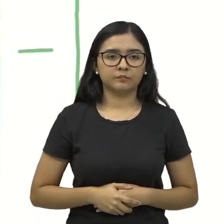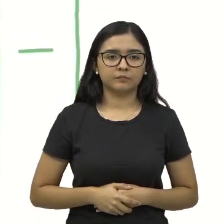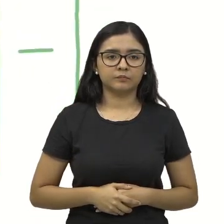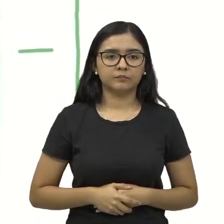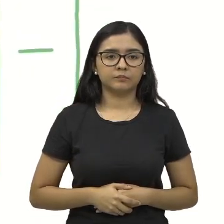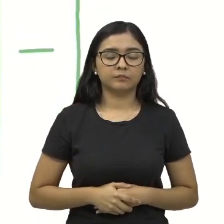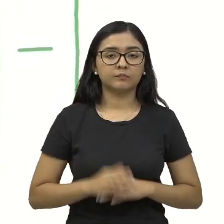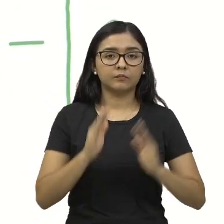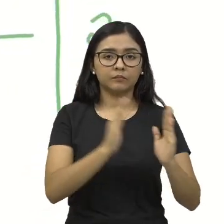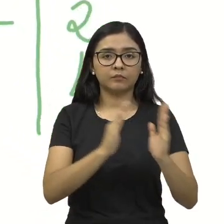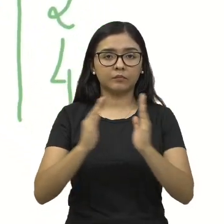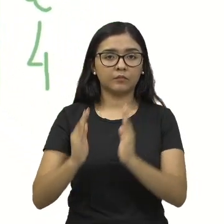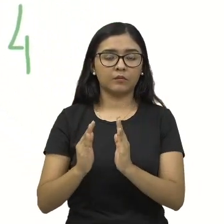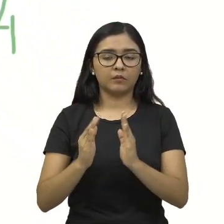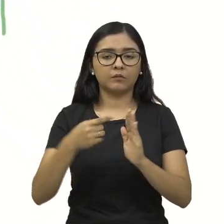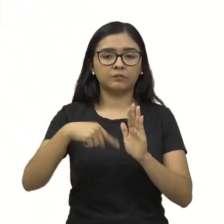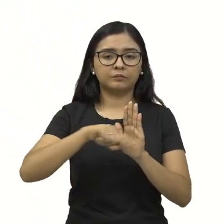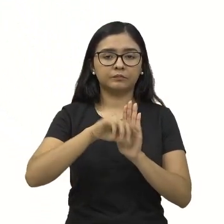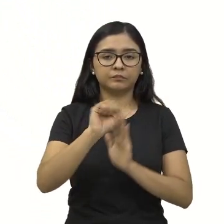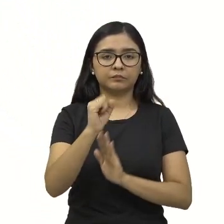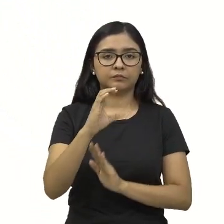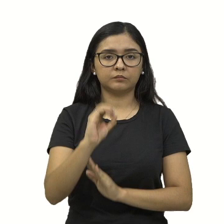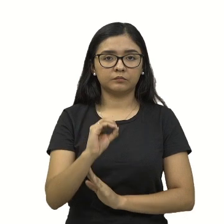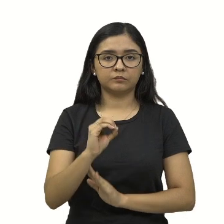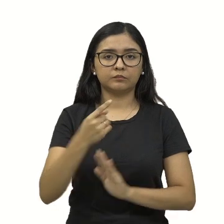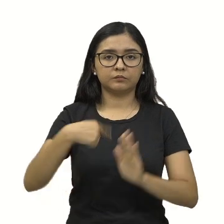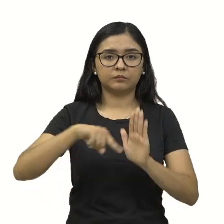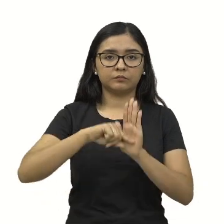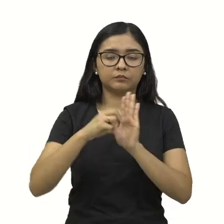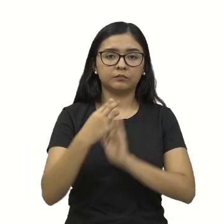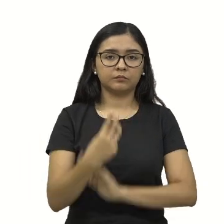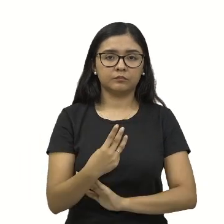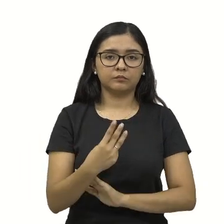A segunda coluna, menos 8, 0 e menos 3.